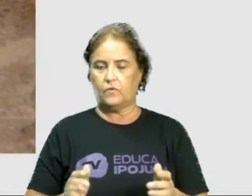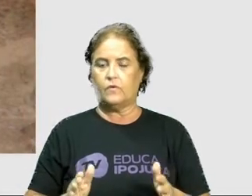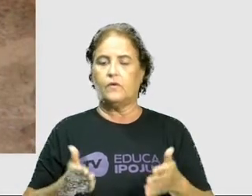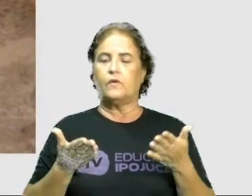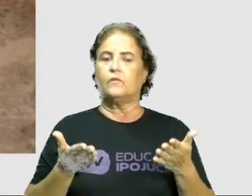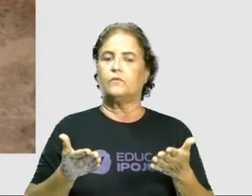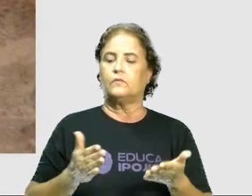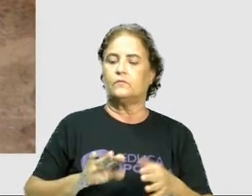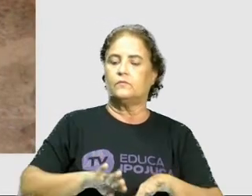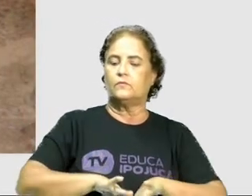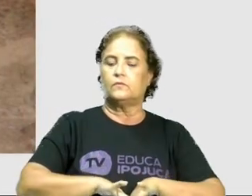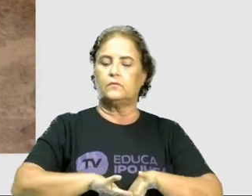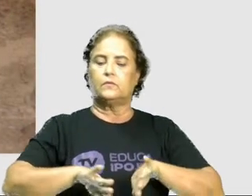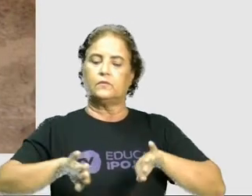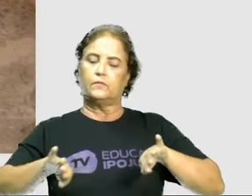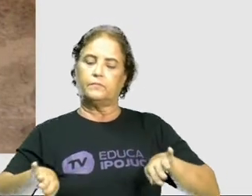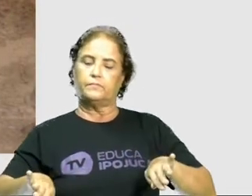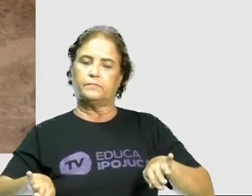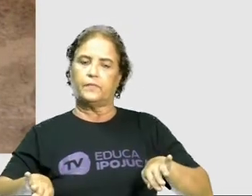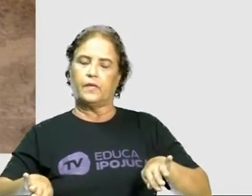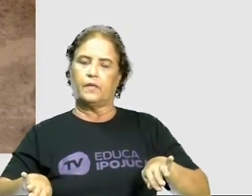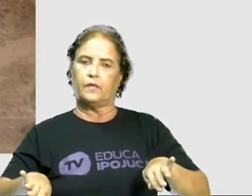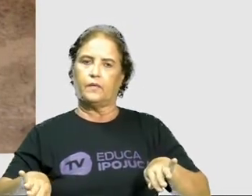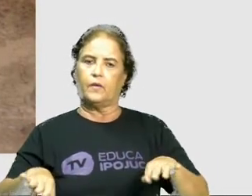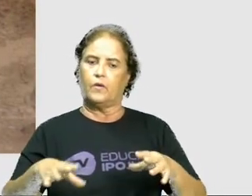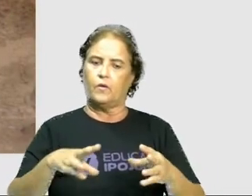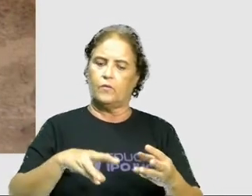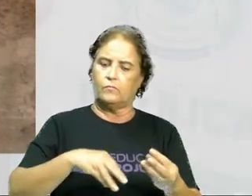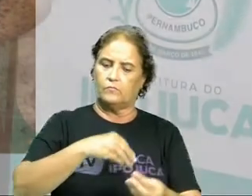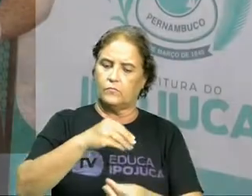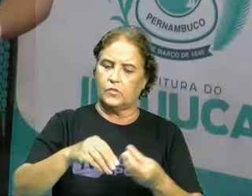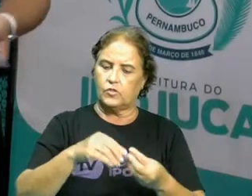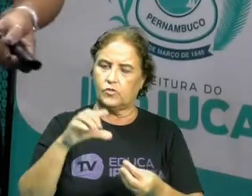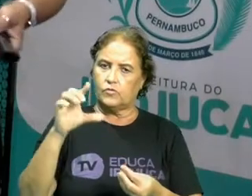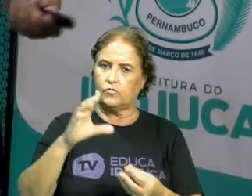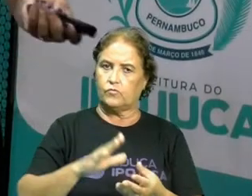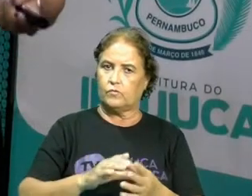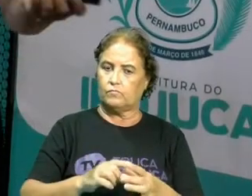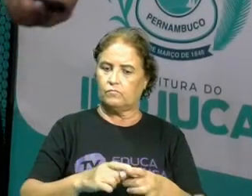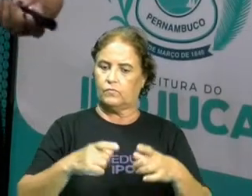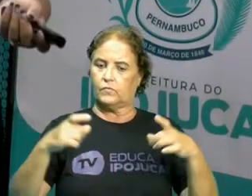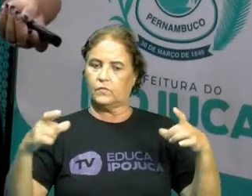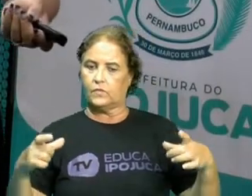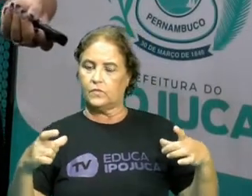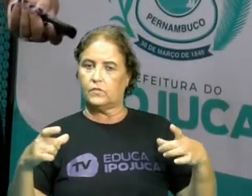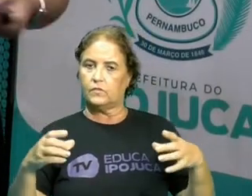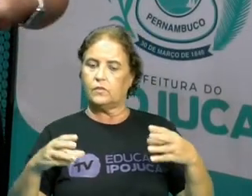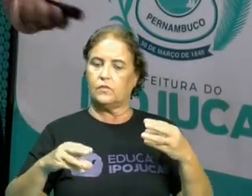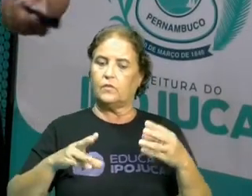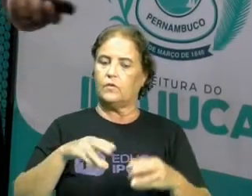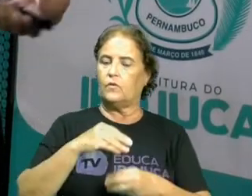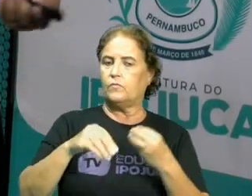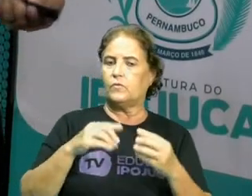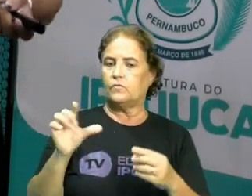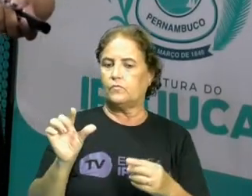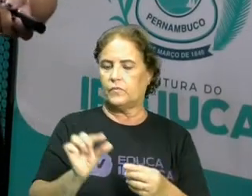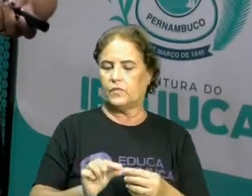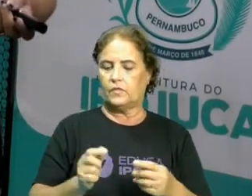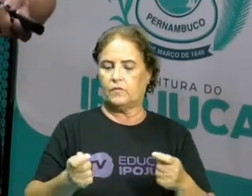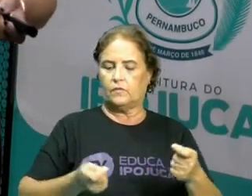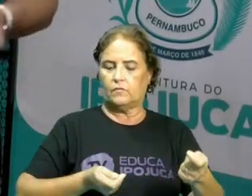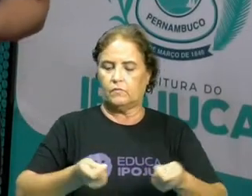separar substâncias, ou seja, misturas maiores de misturas menores. Então eu vou peneirar, eu